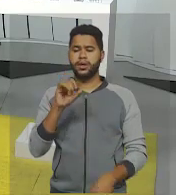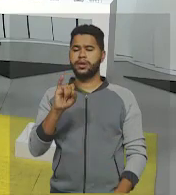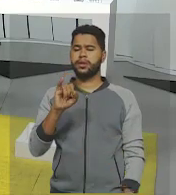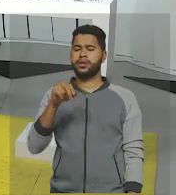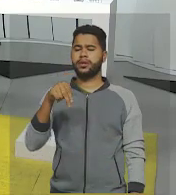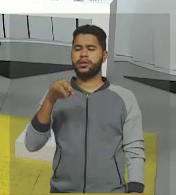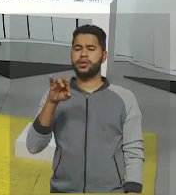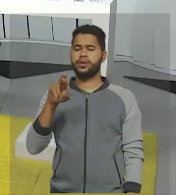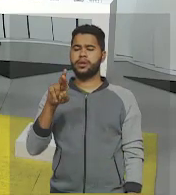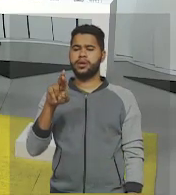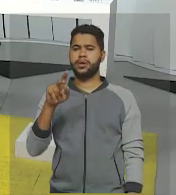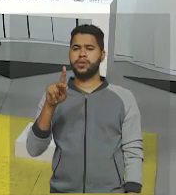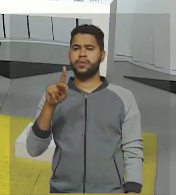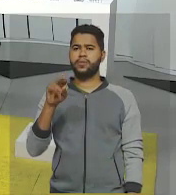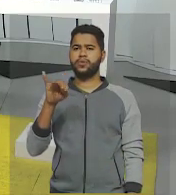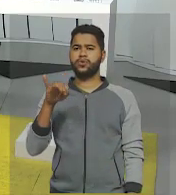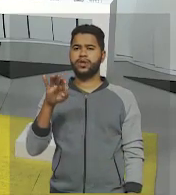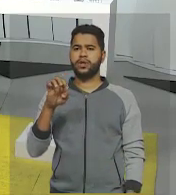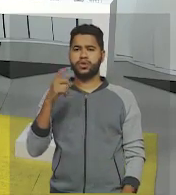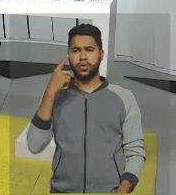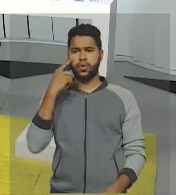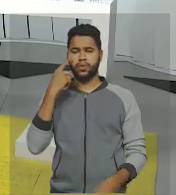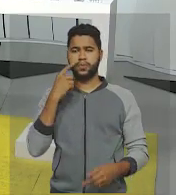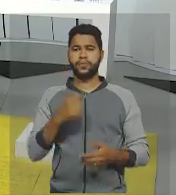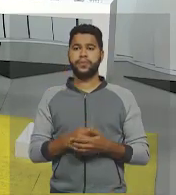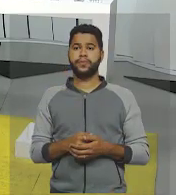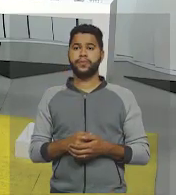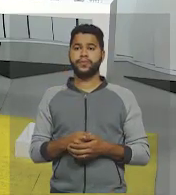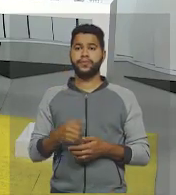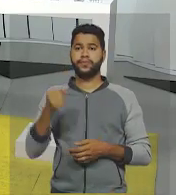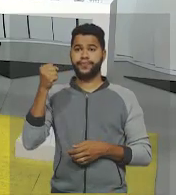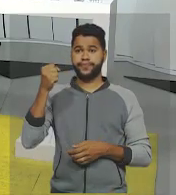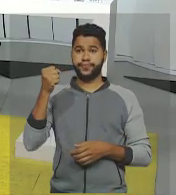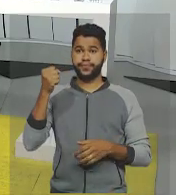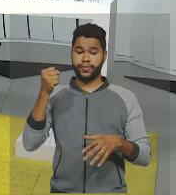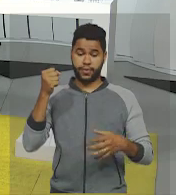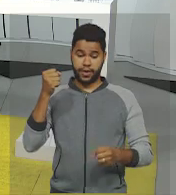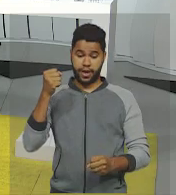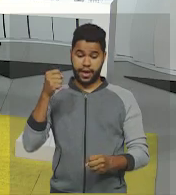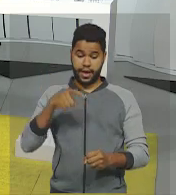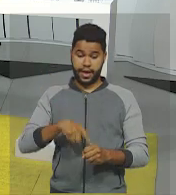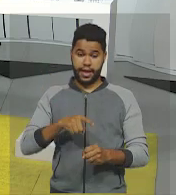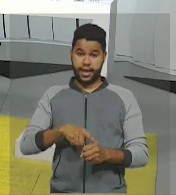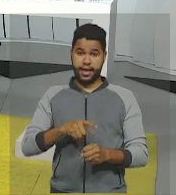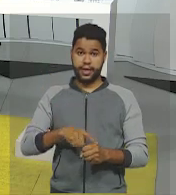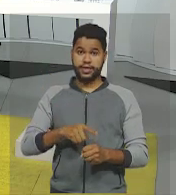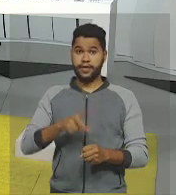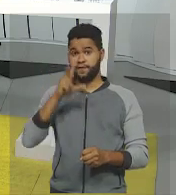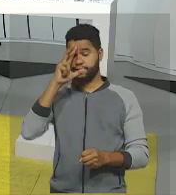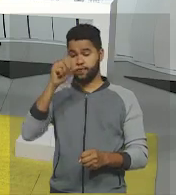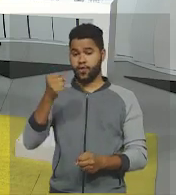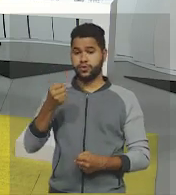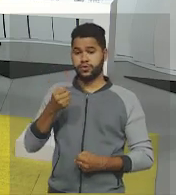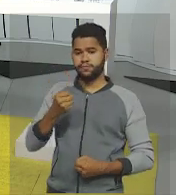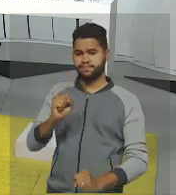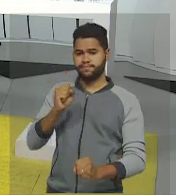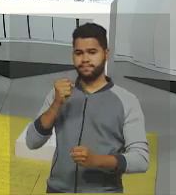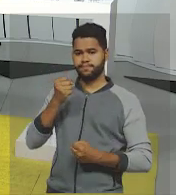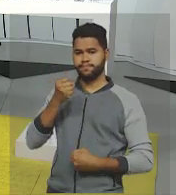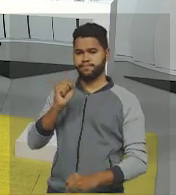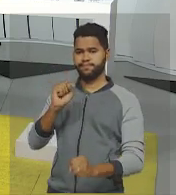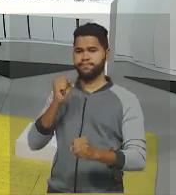alguma coisa, o que está acontecendo? Ó, a mão que está exercendo a força é a mão que está aqui embaixo. Ó. É a mão direita, no meu caso,